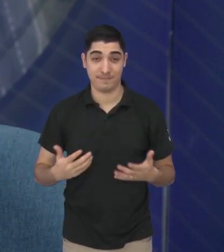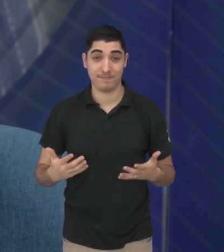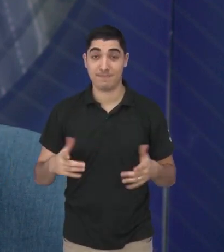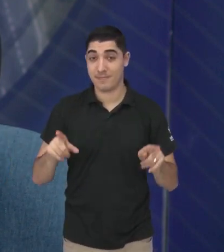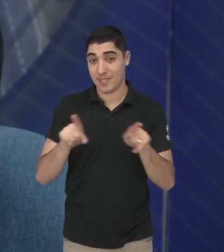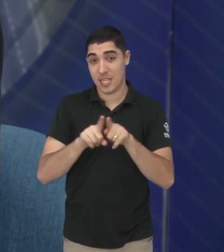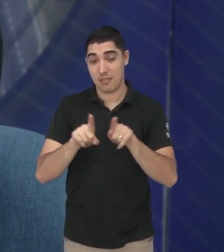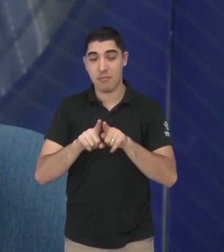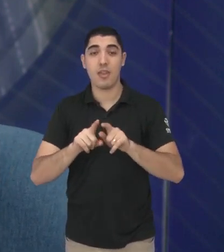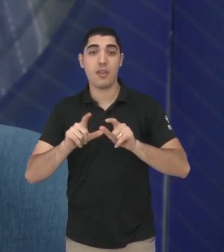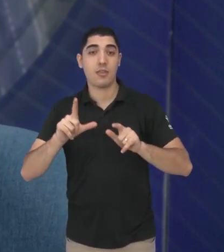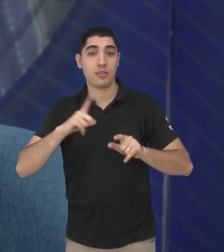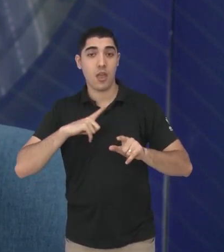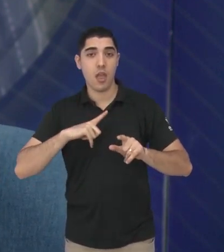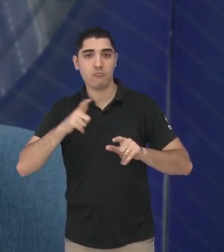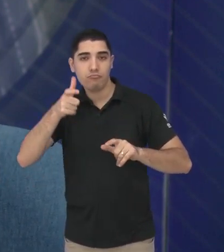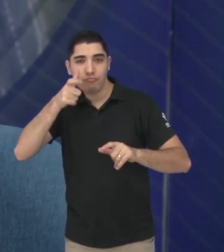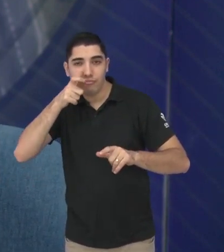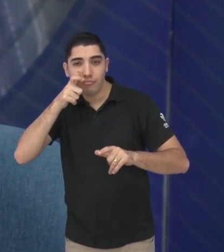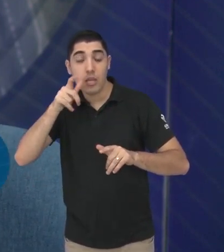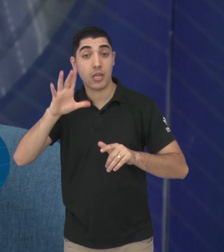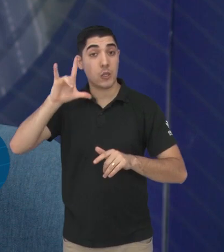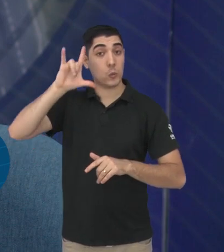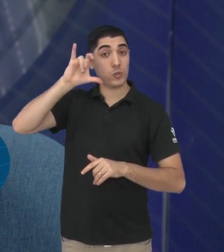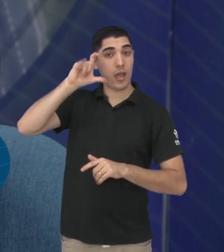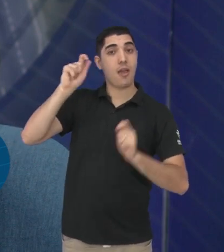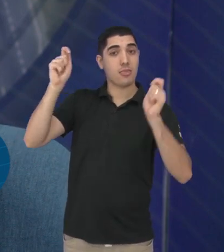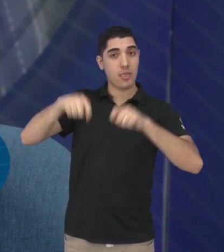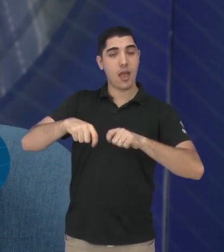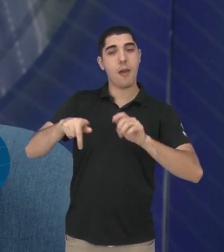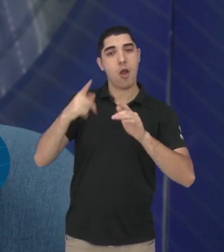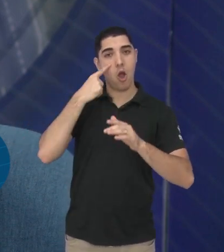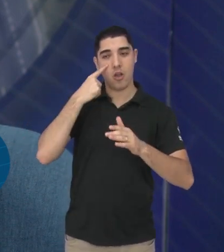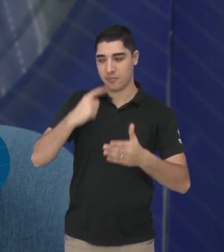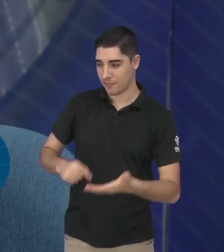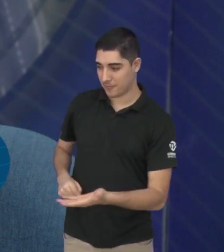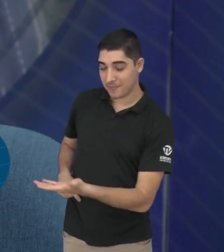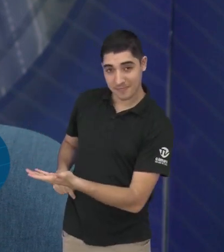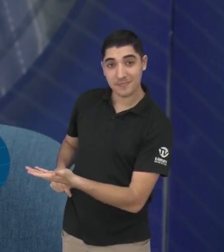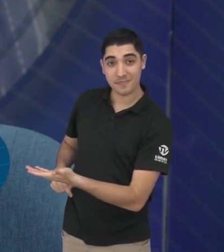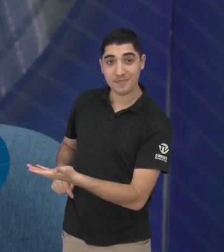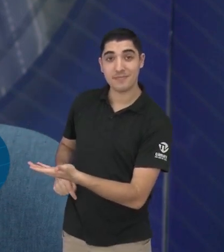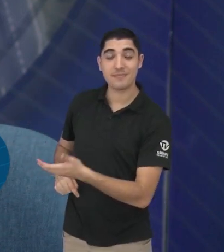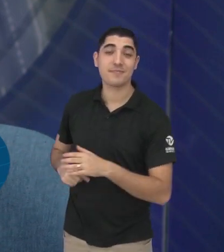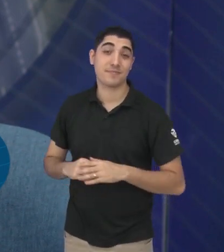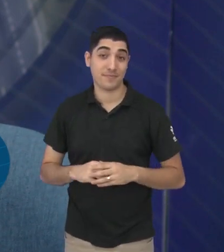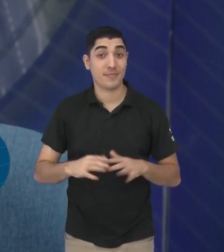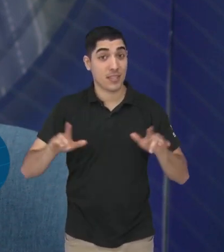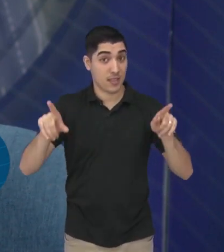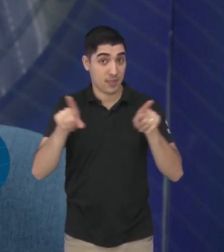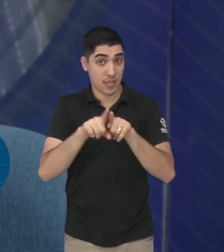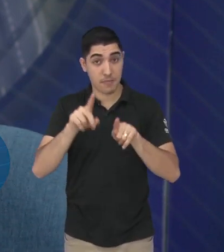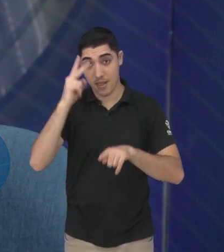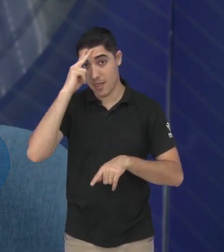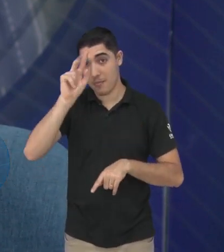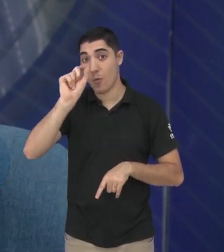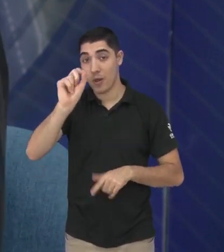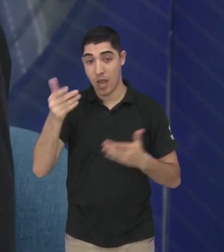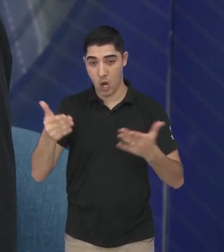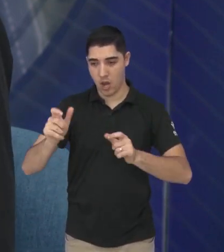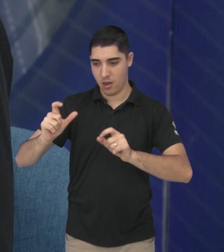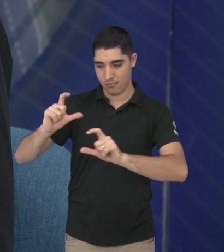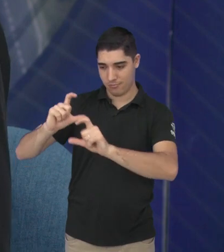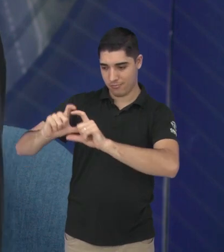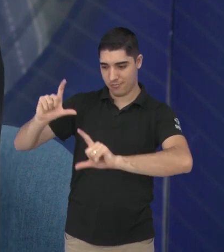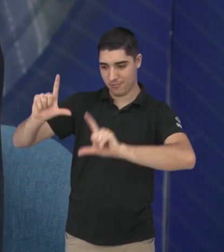youtube.com/CâmaraSJC. E você pode nos acompanhar também pelo nosso Instagram, que é o @Diálogos da Cidade na TV. Lembrando também que agora a